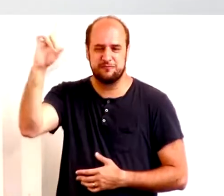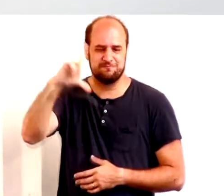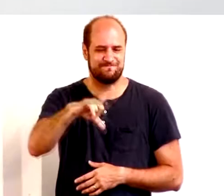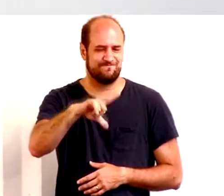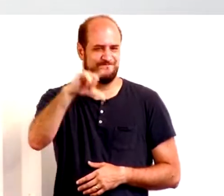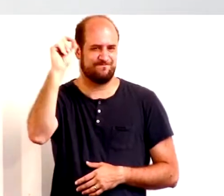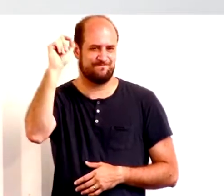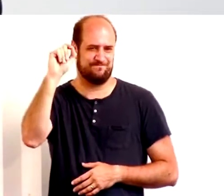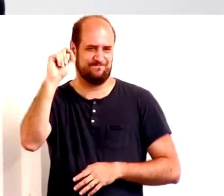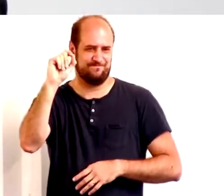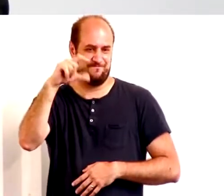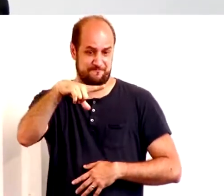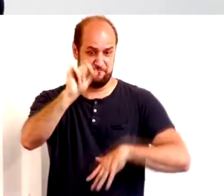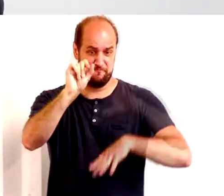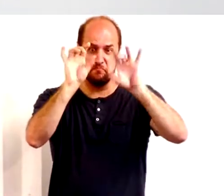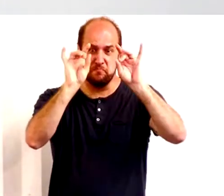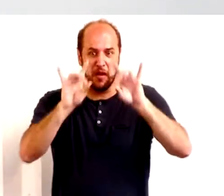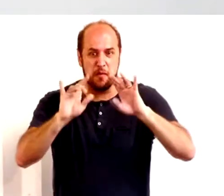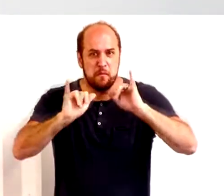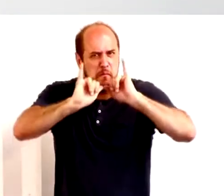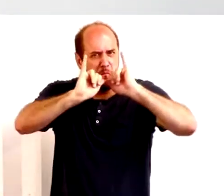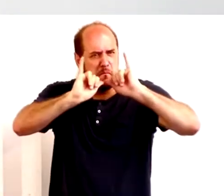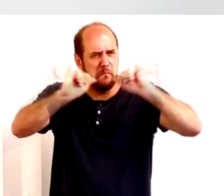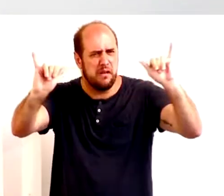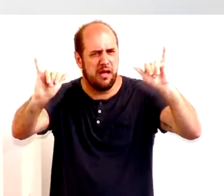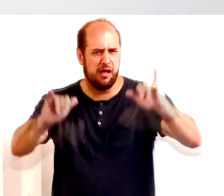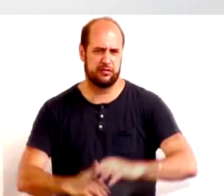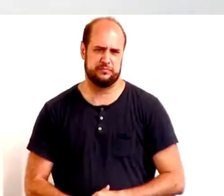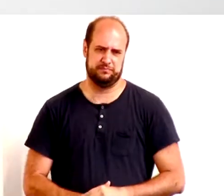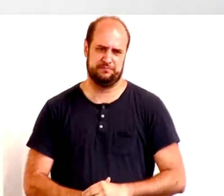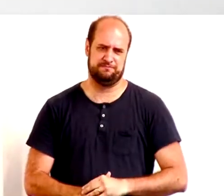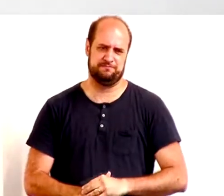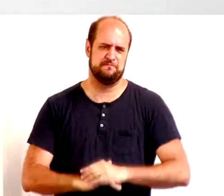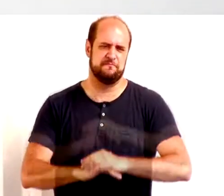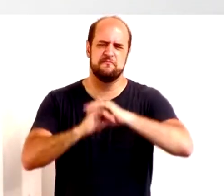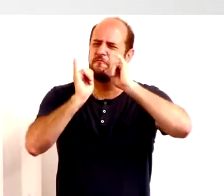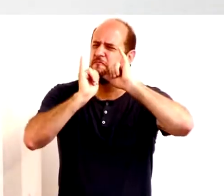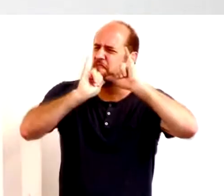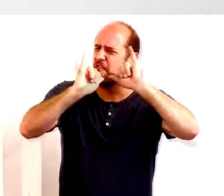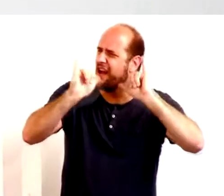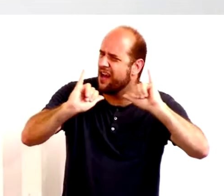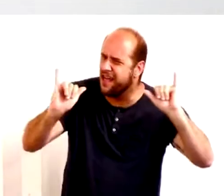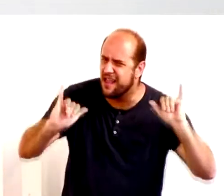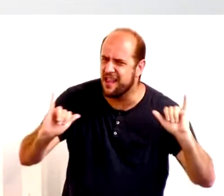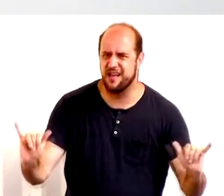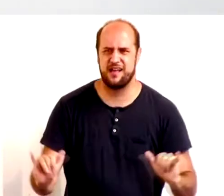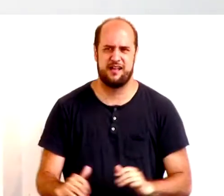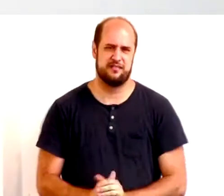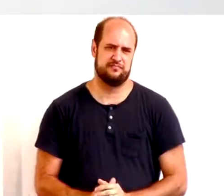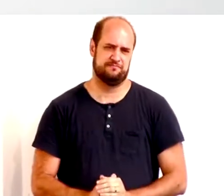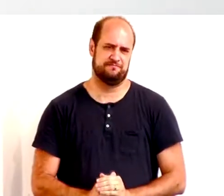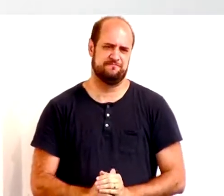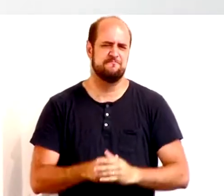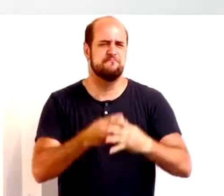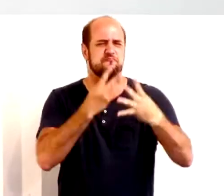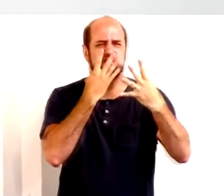privilégio de proclamar, de falar,